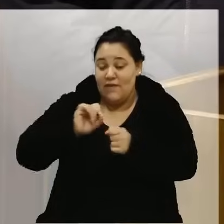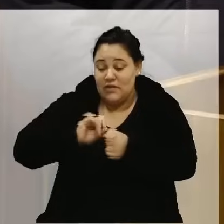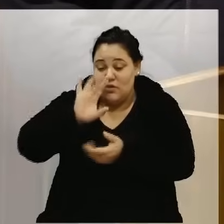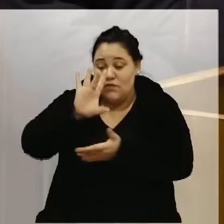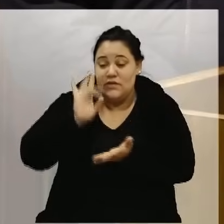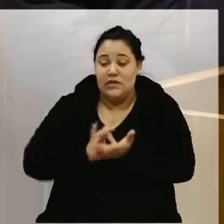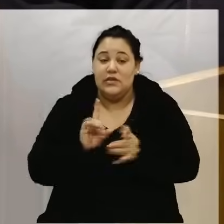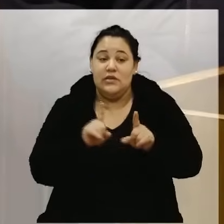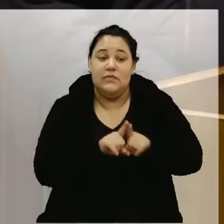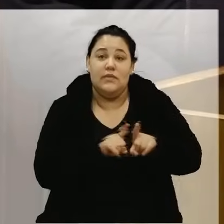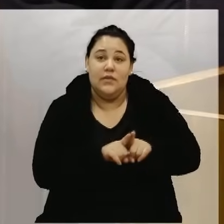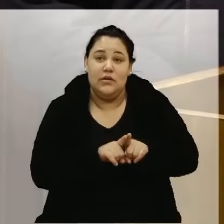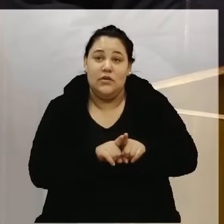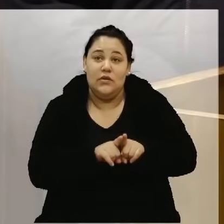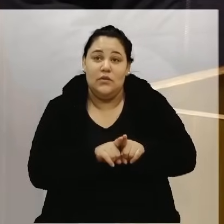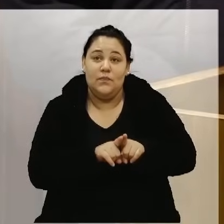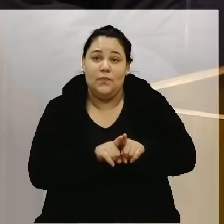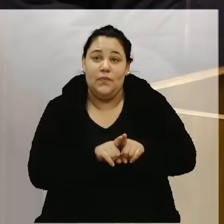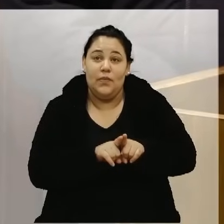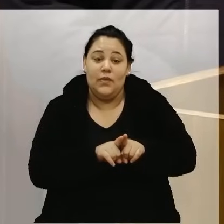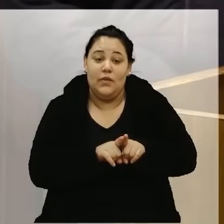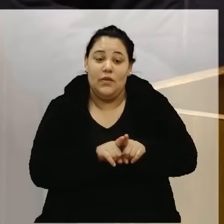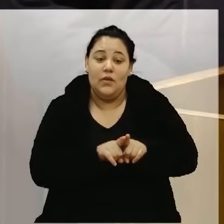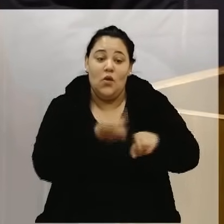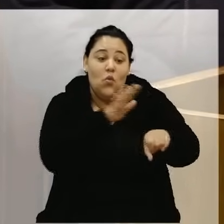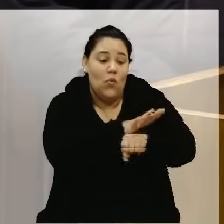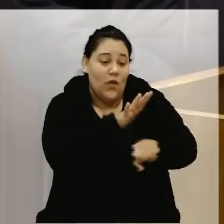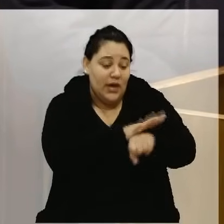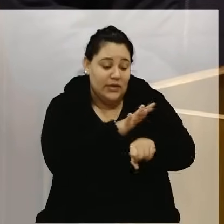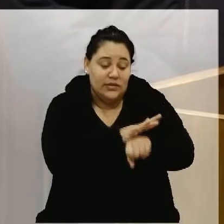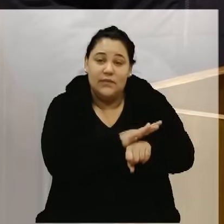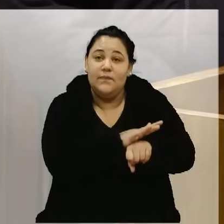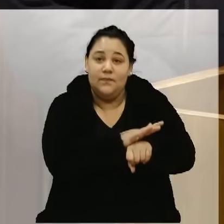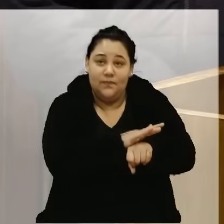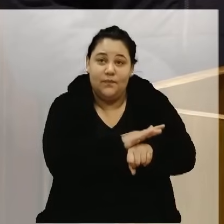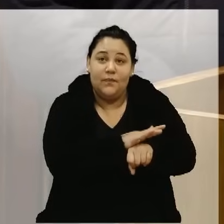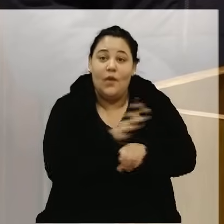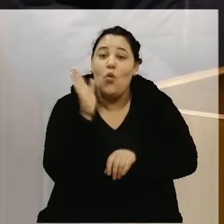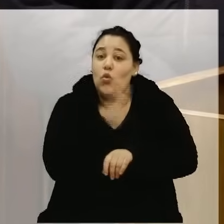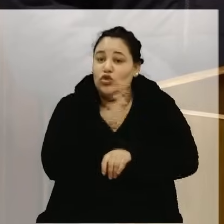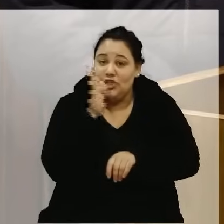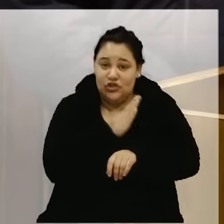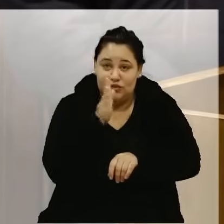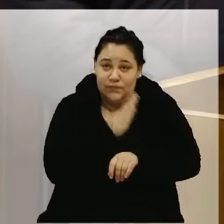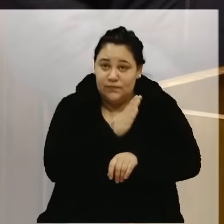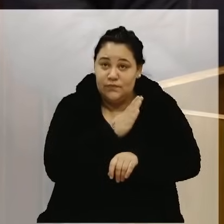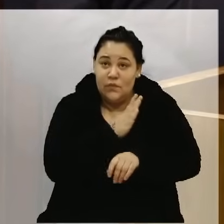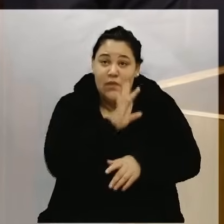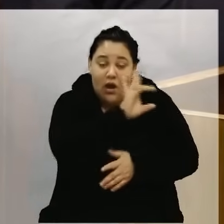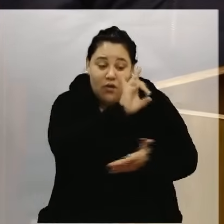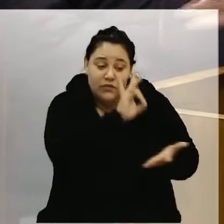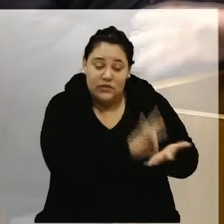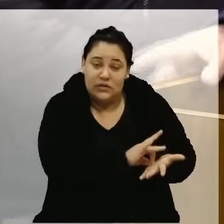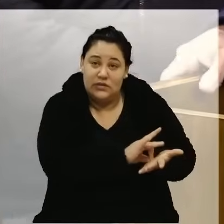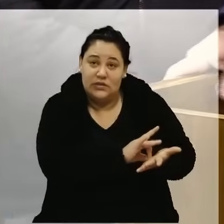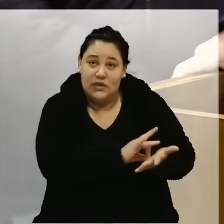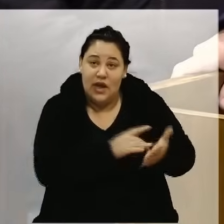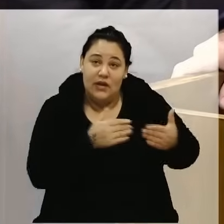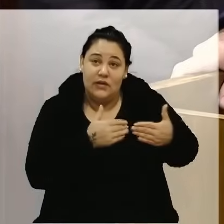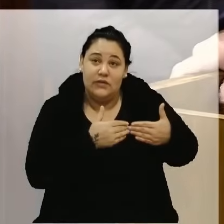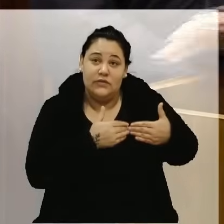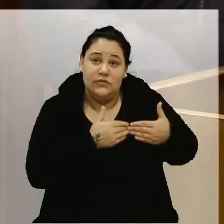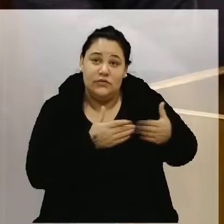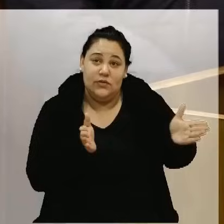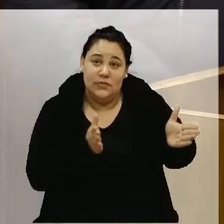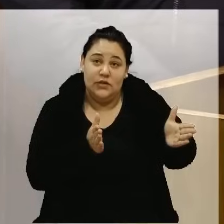executando. Um extra urgente, eu vou tratar assim, tá? Da implantação de abrir uma pista da Rota